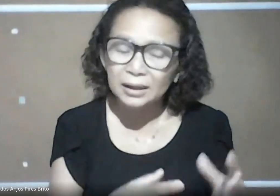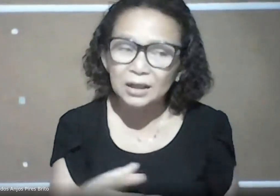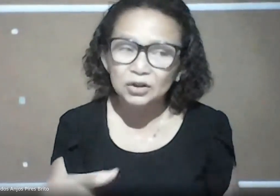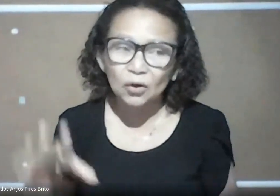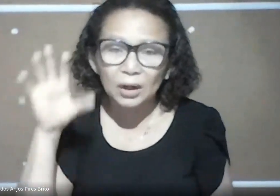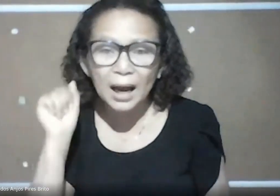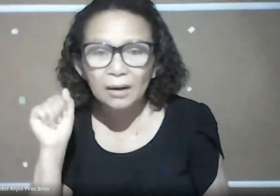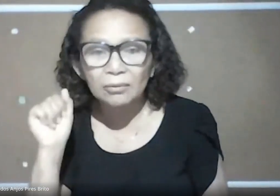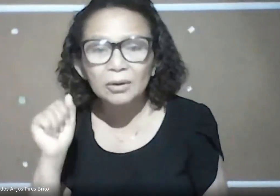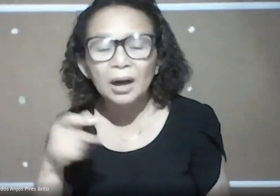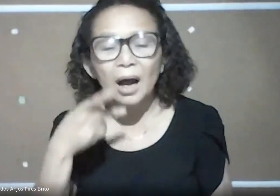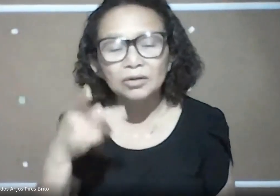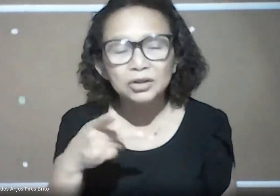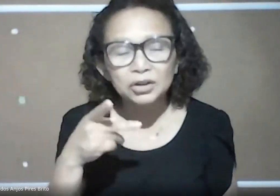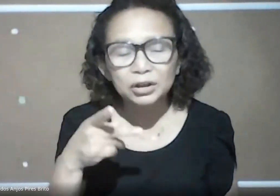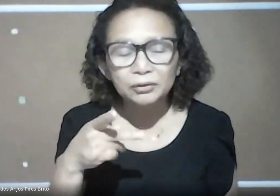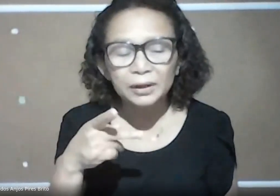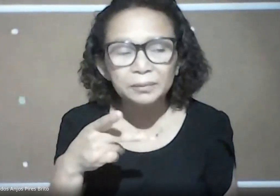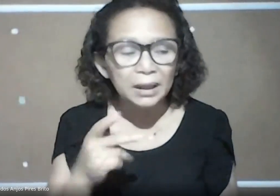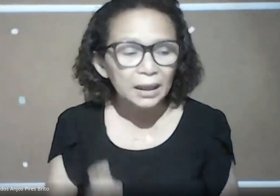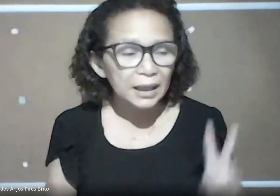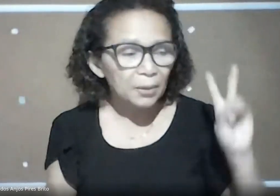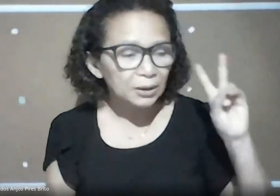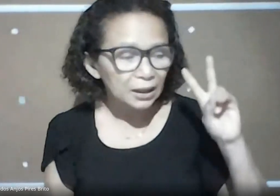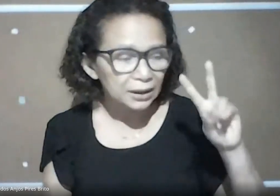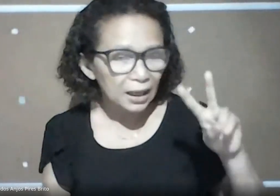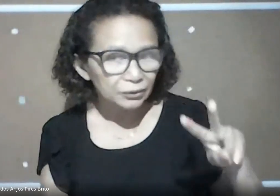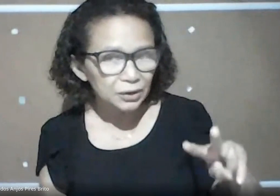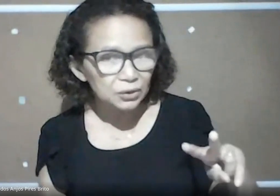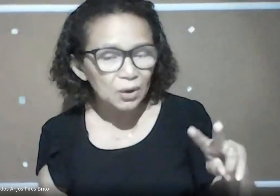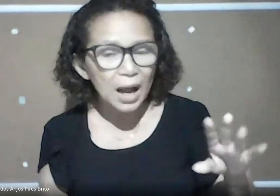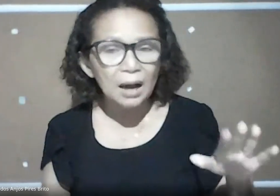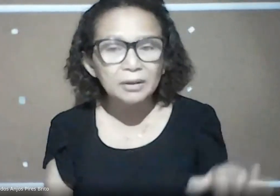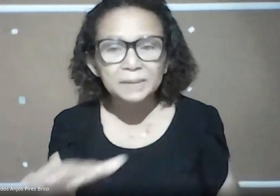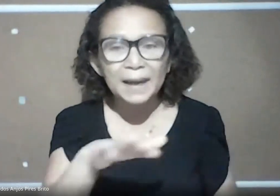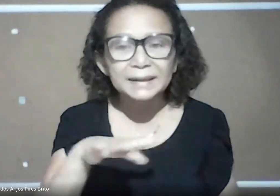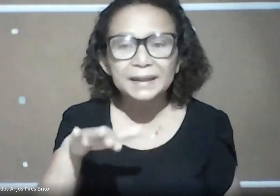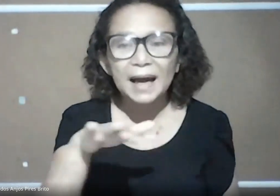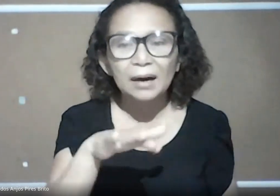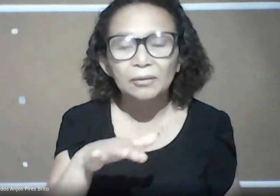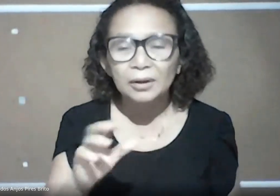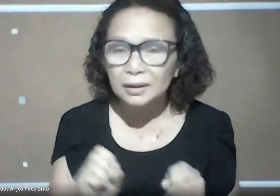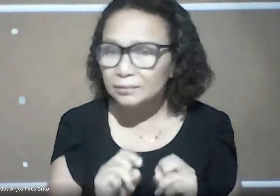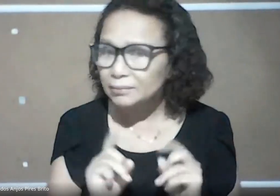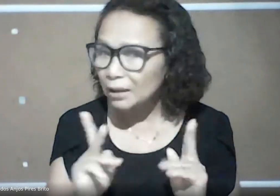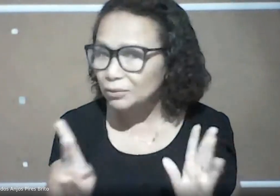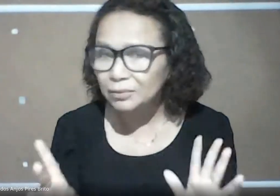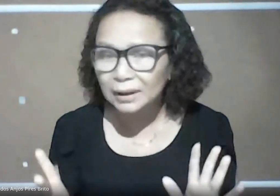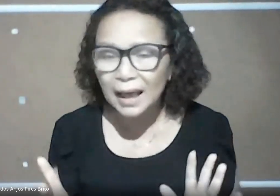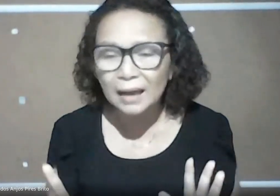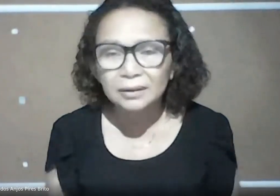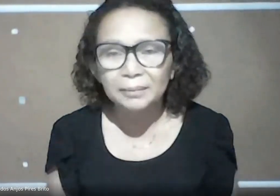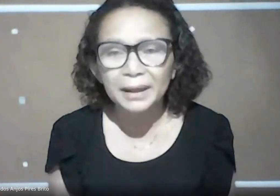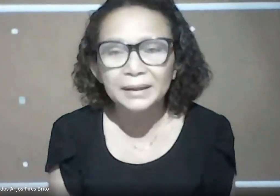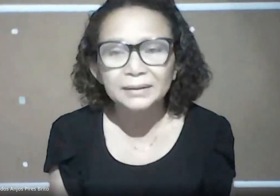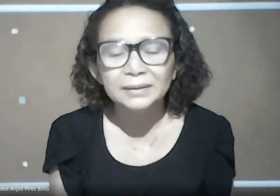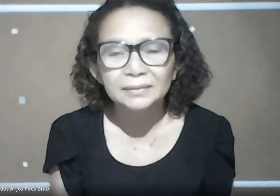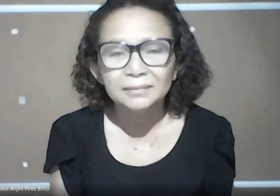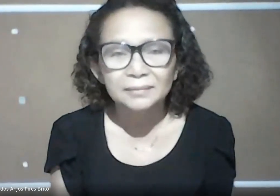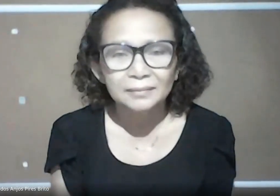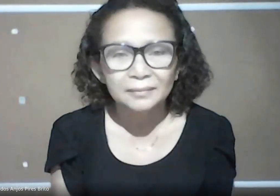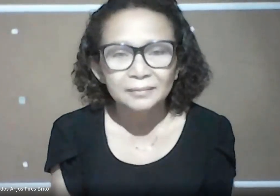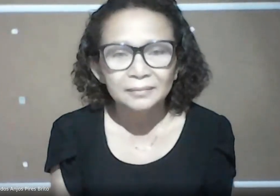a modalidade oral, auditiva e a modalidade visual, espacial. Está tudo claro